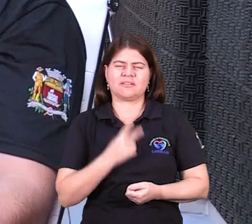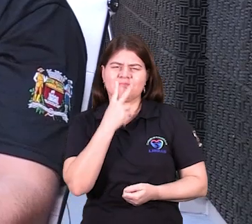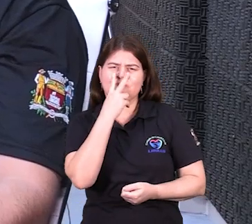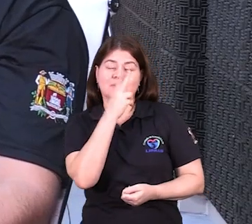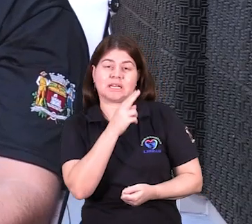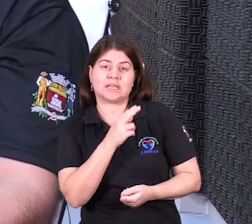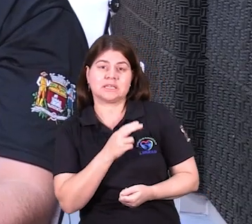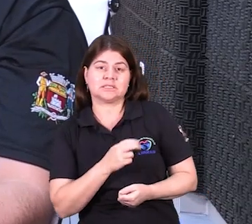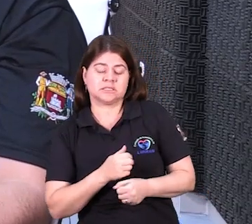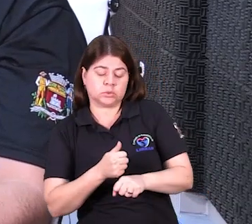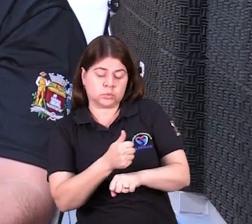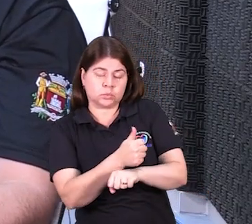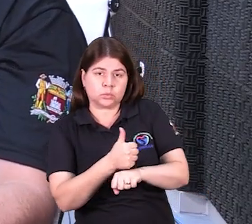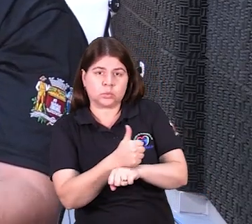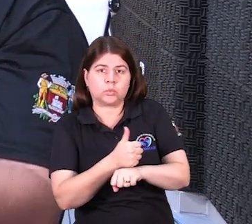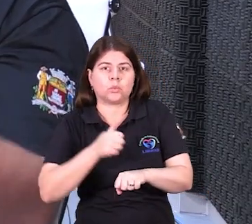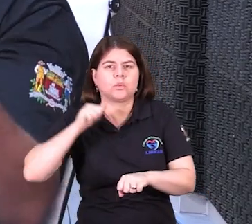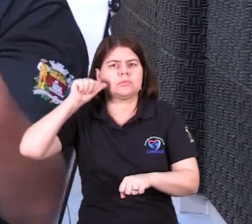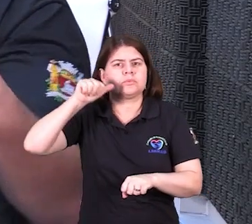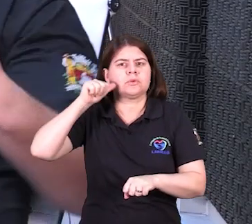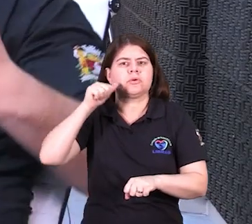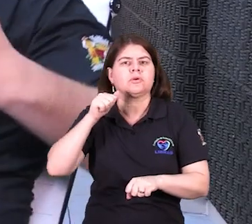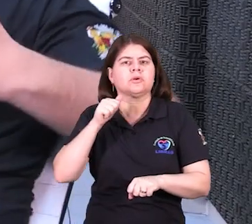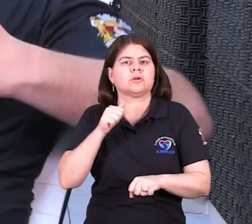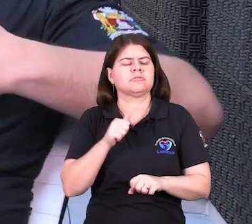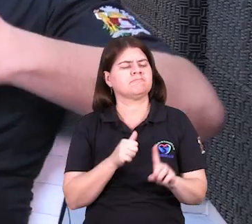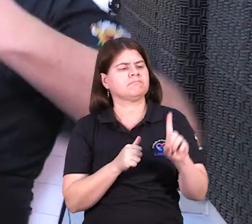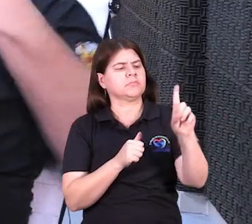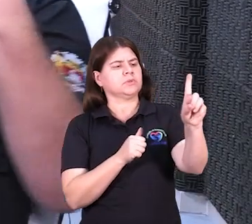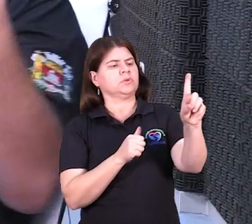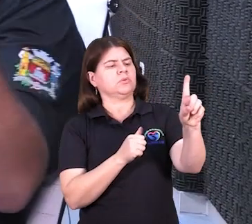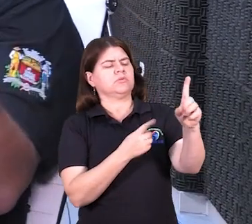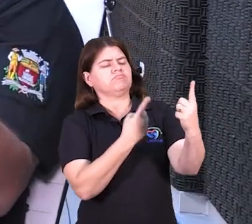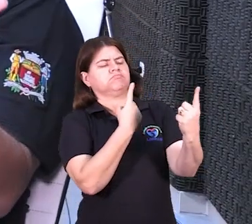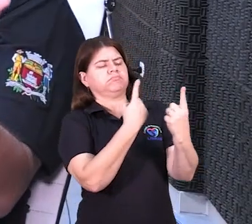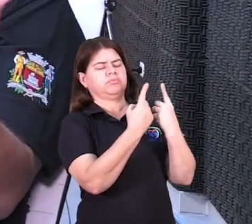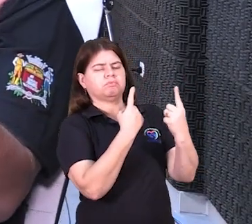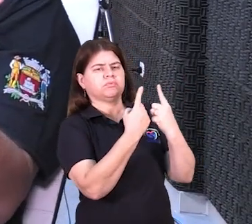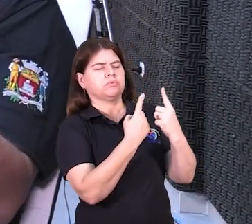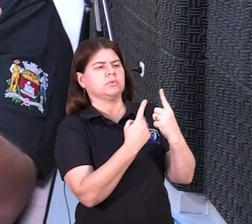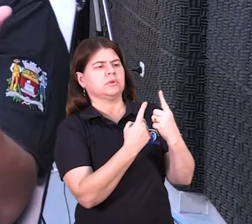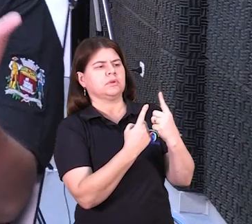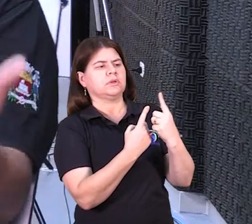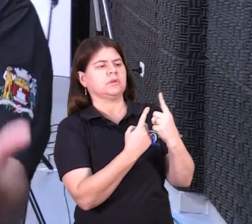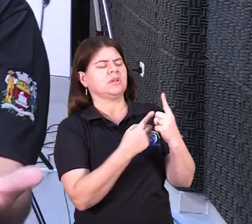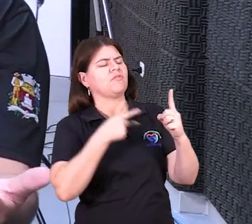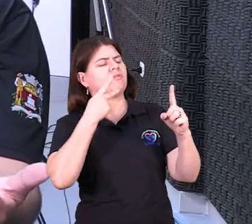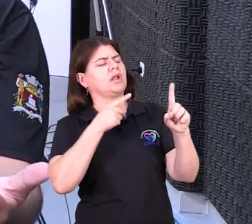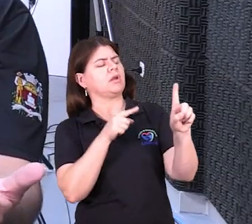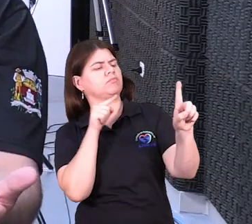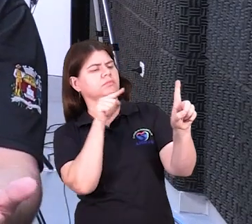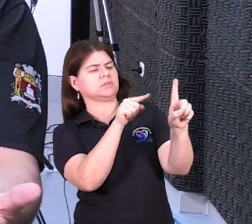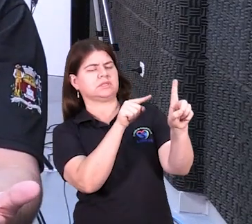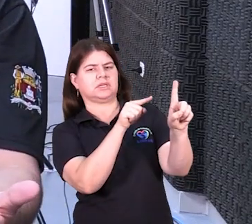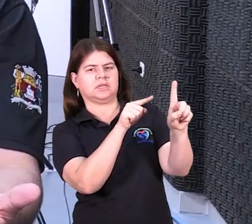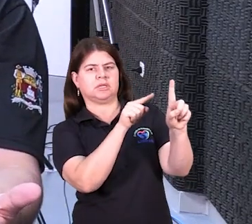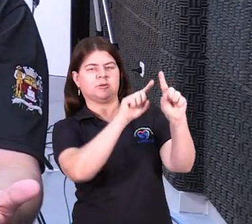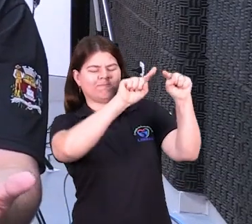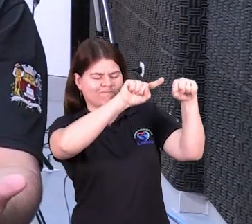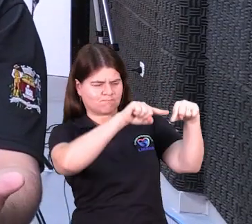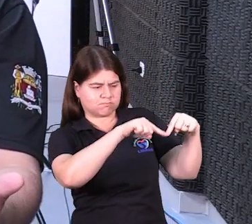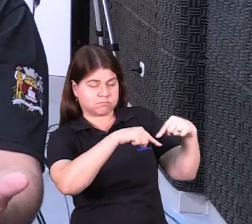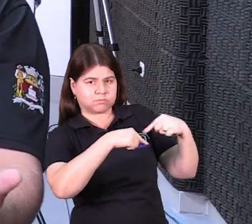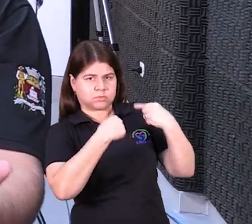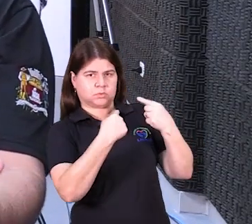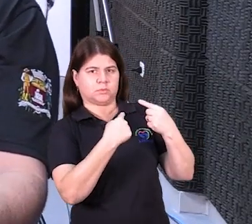É como se o autor lírico estivesse conversando com uma musa, que é a liberdade personificada, e falando